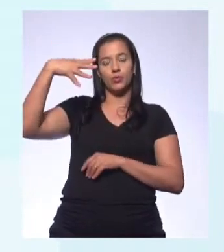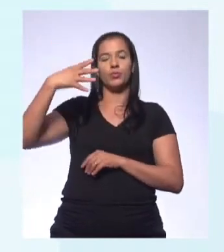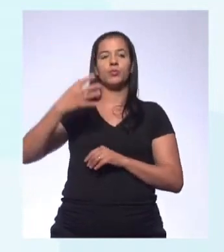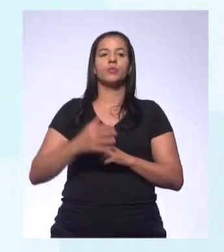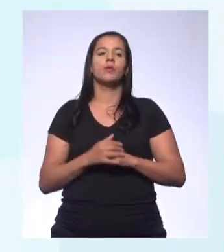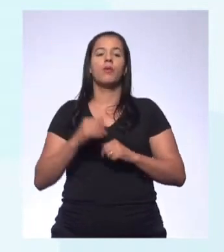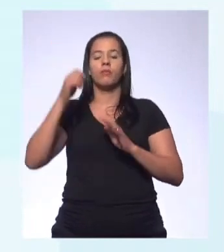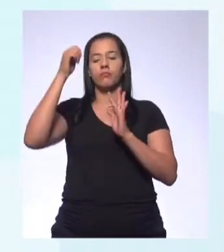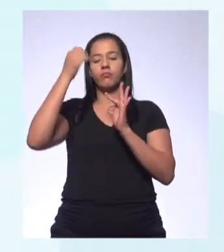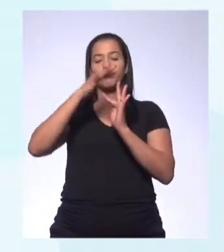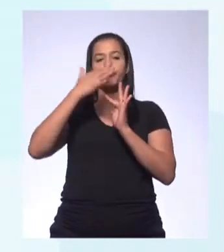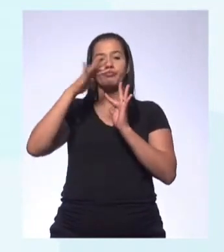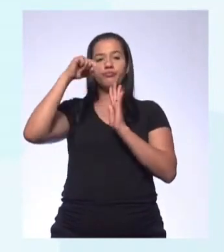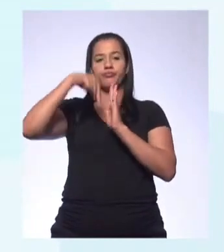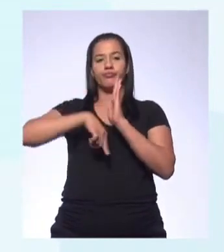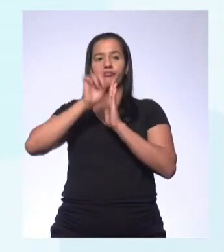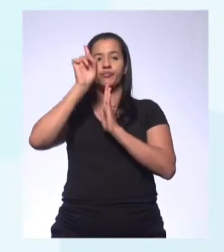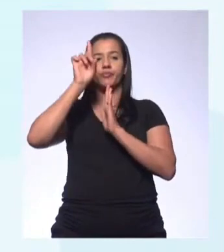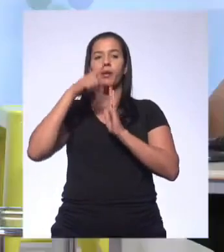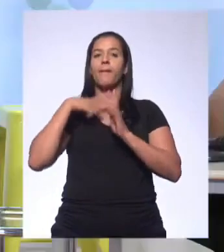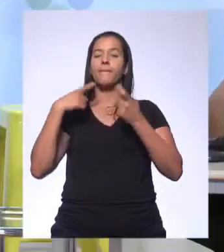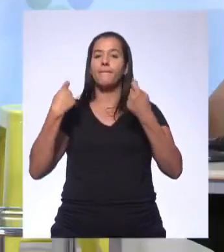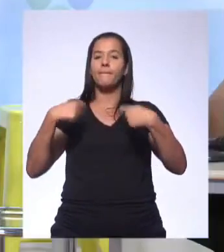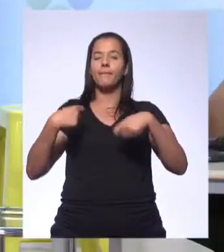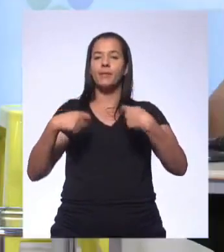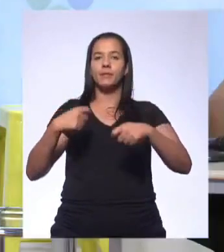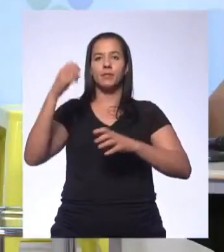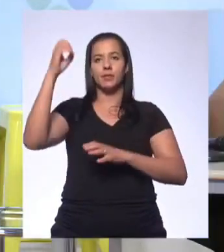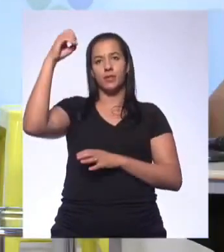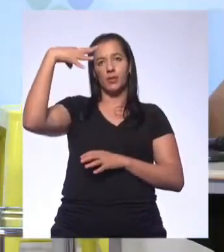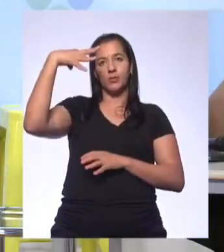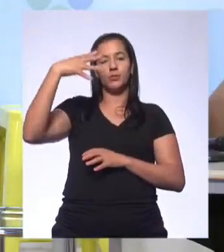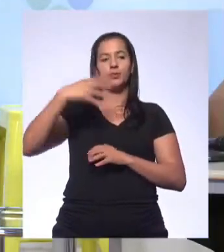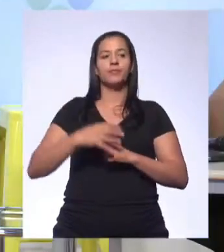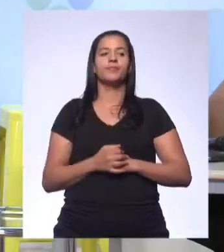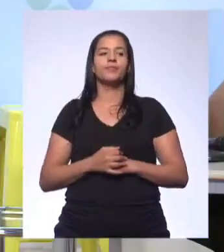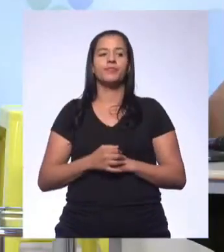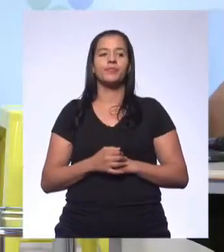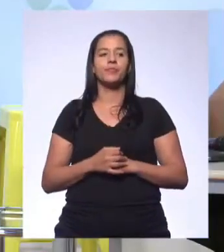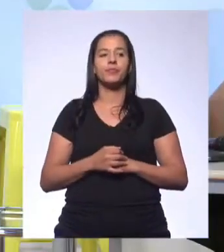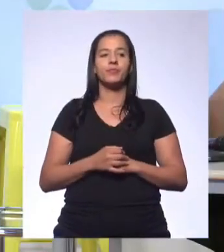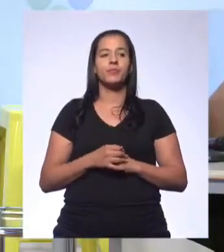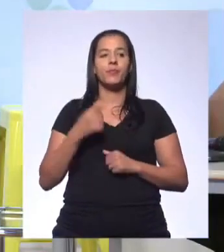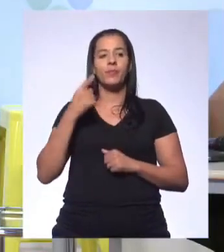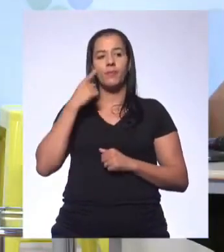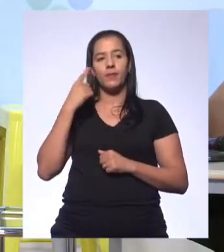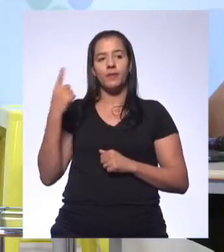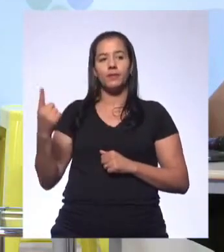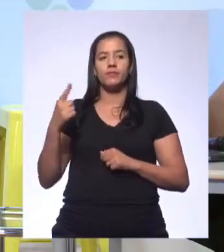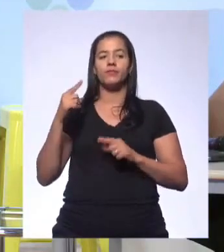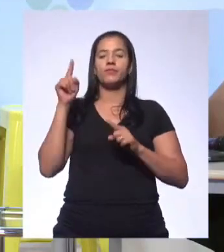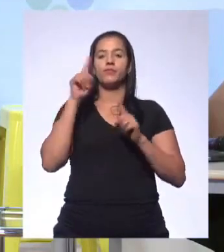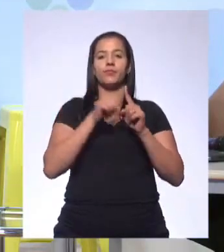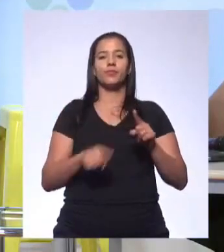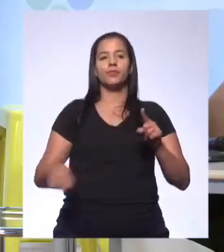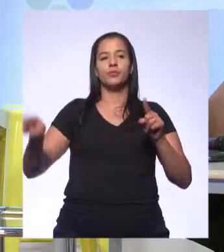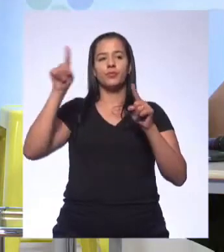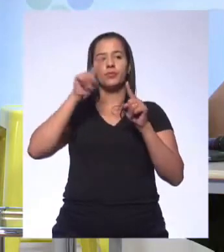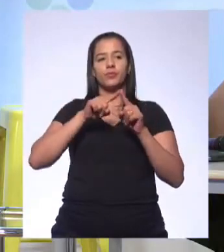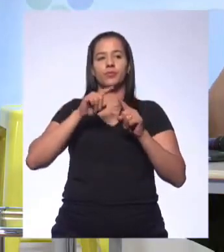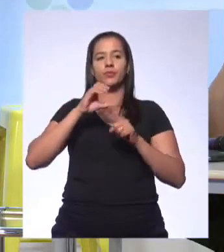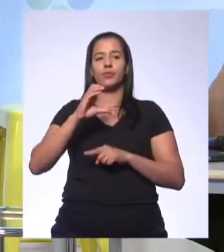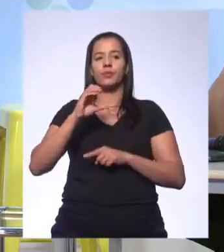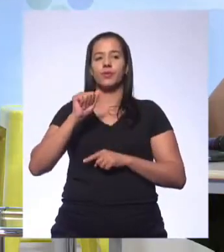a fotossíntese precisa da presença da luz. E também temos reações independentes da luz,